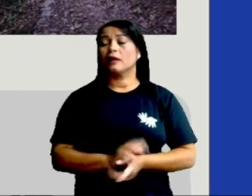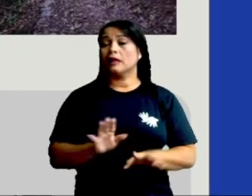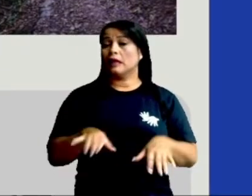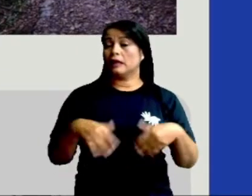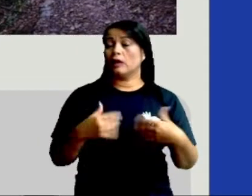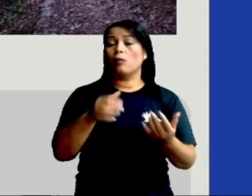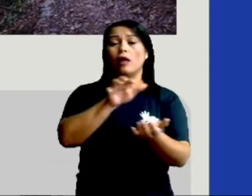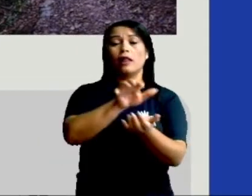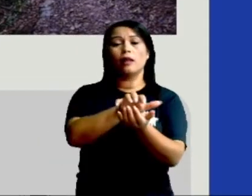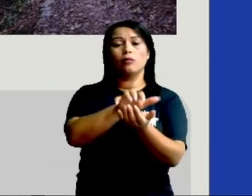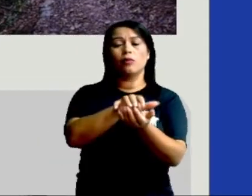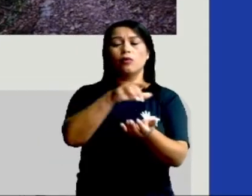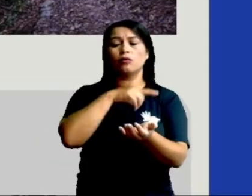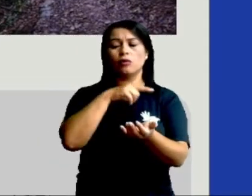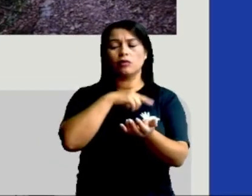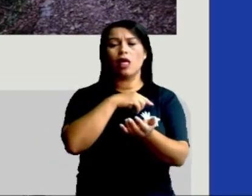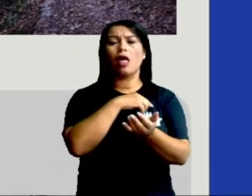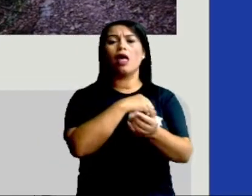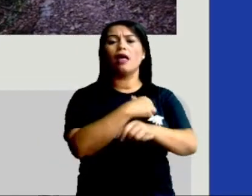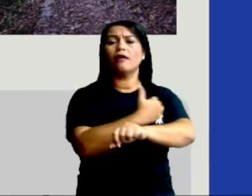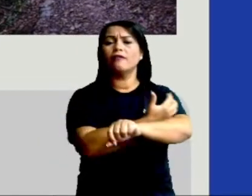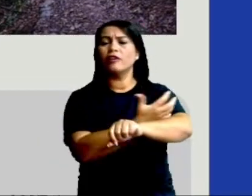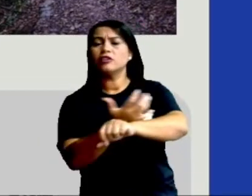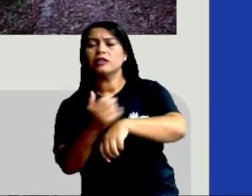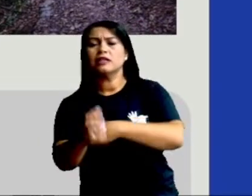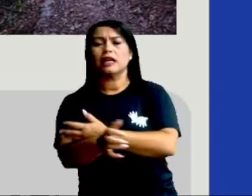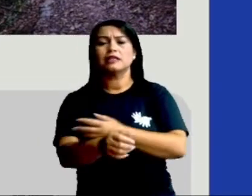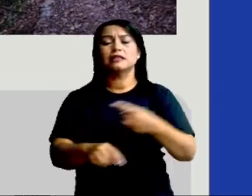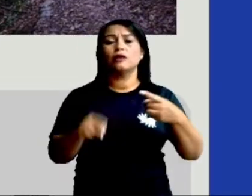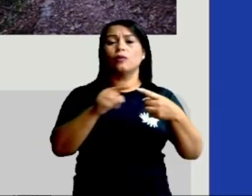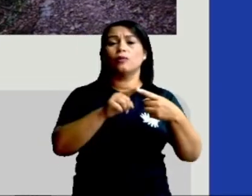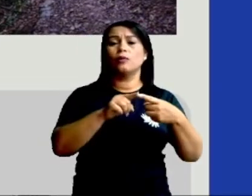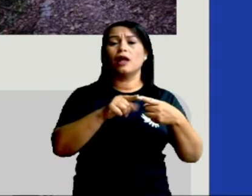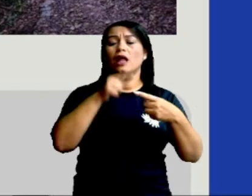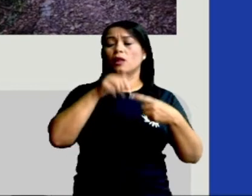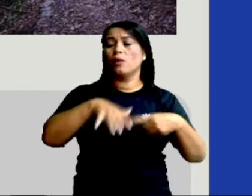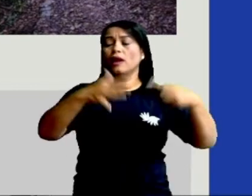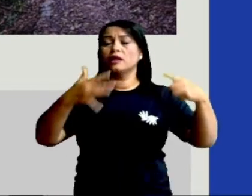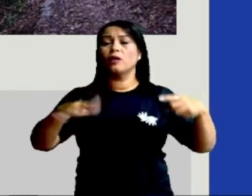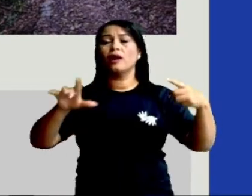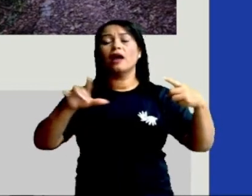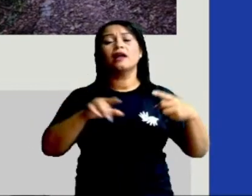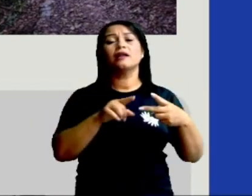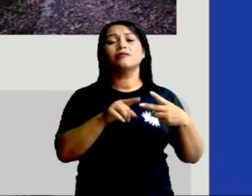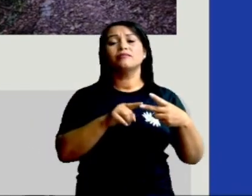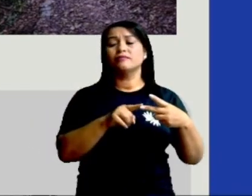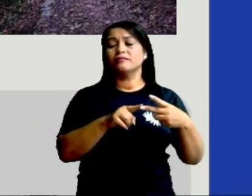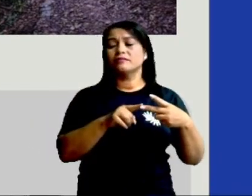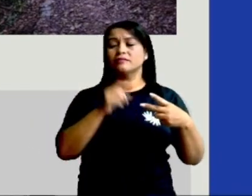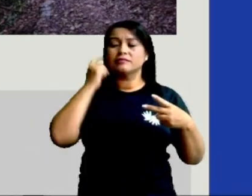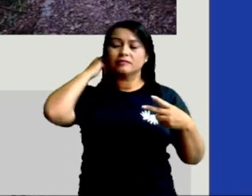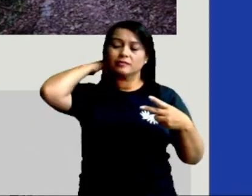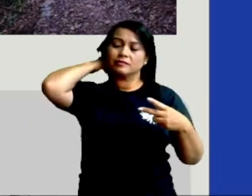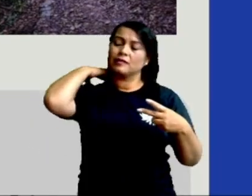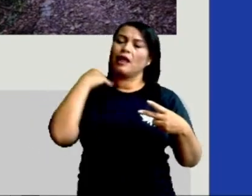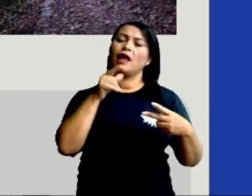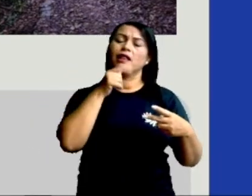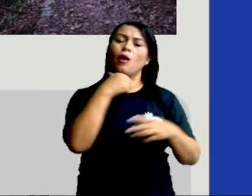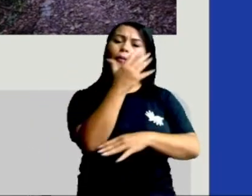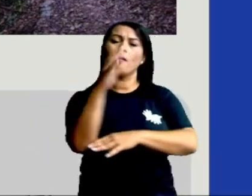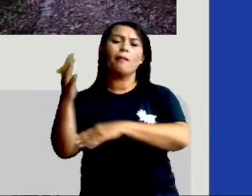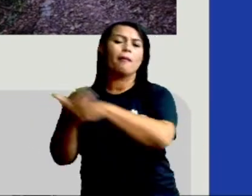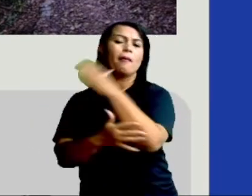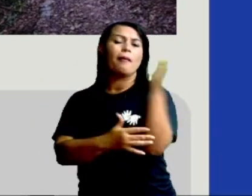bom então Pernambuco tem vegetação dos tipos Litorânea ou Zona da Mata são